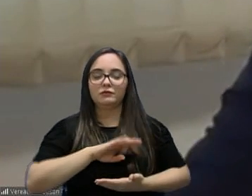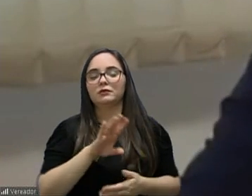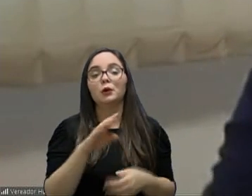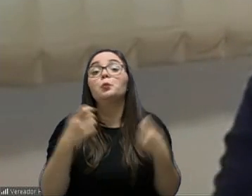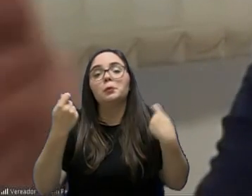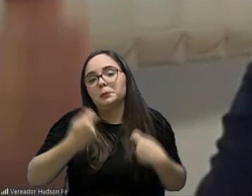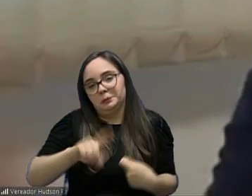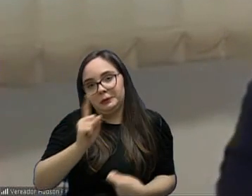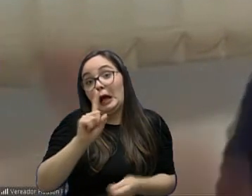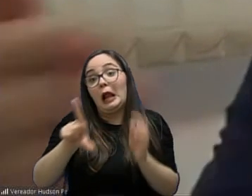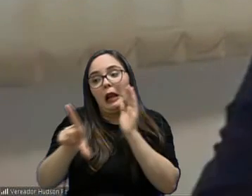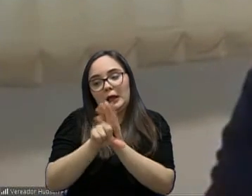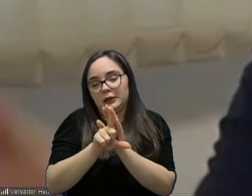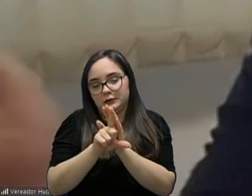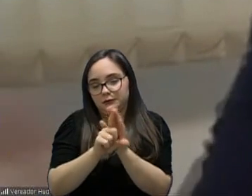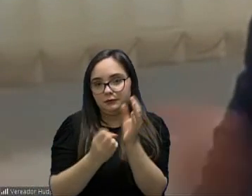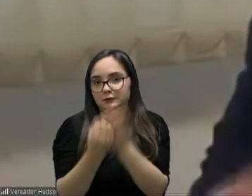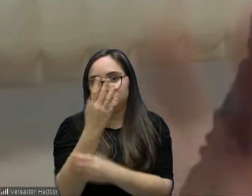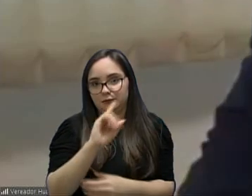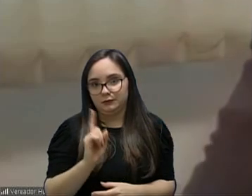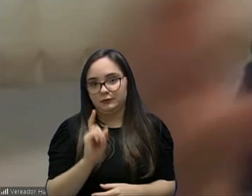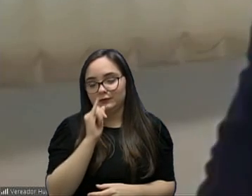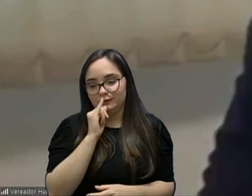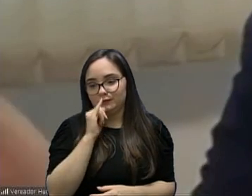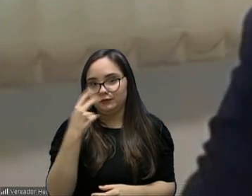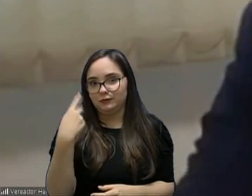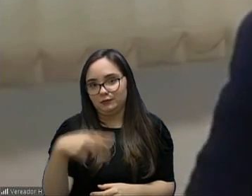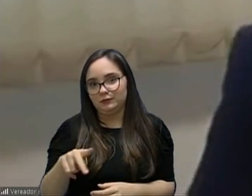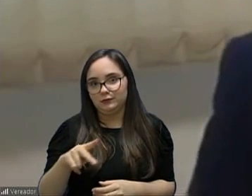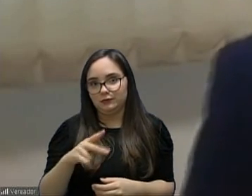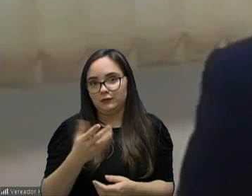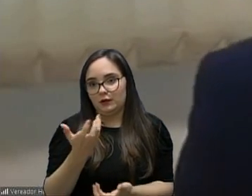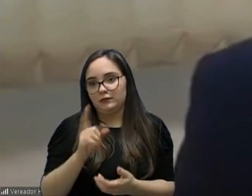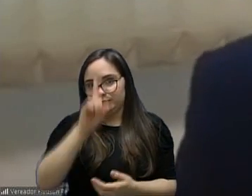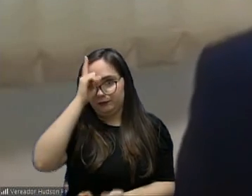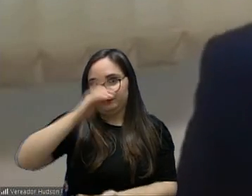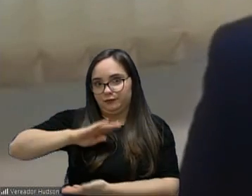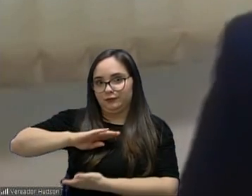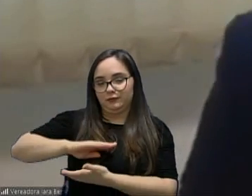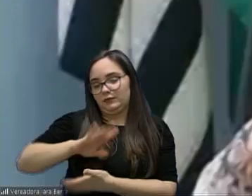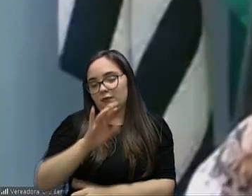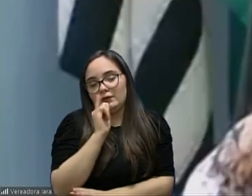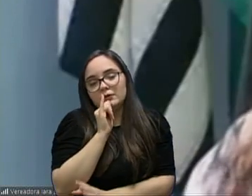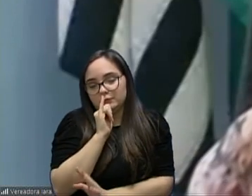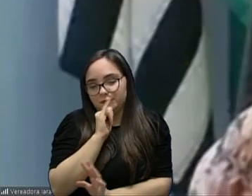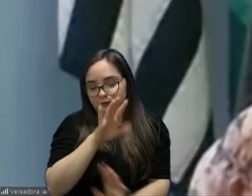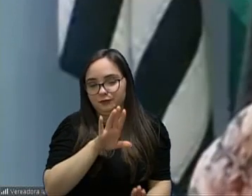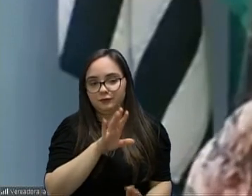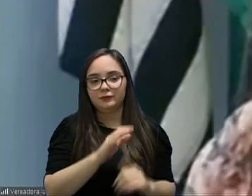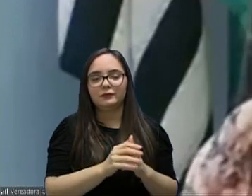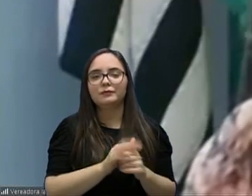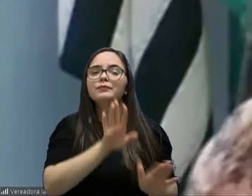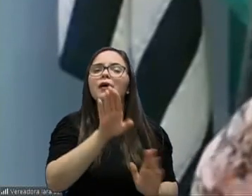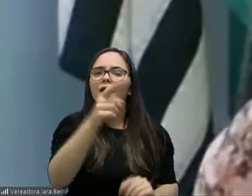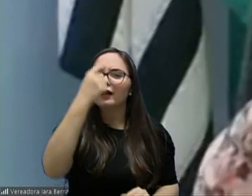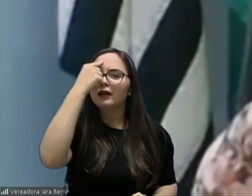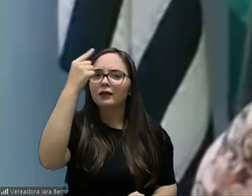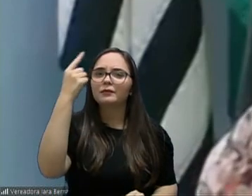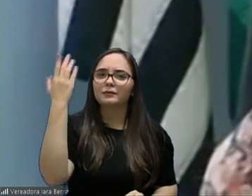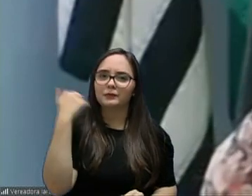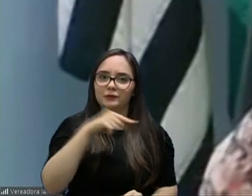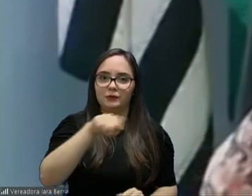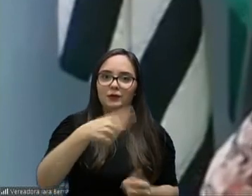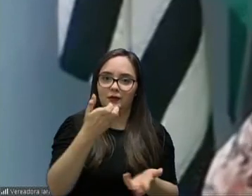caso de uma entidade que vai realizar essa mamografia, em virtude da Santa Casa. Vereador Hudson, o senhor se lembra que a gente queria